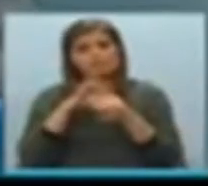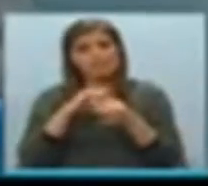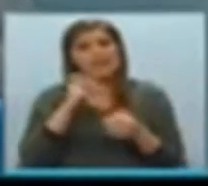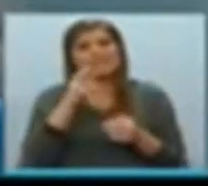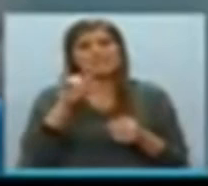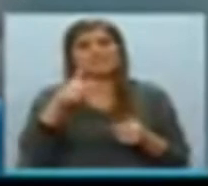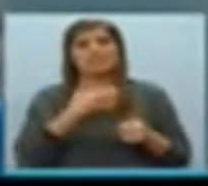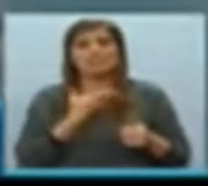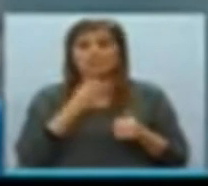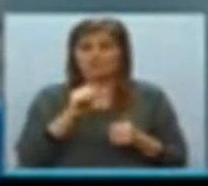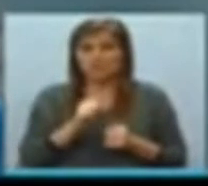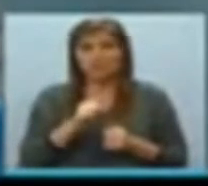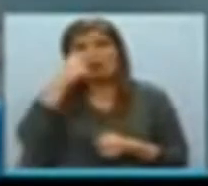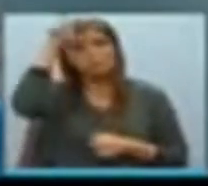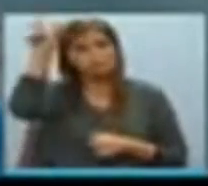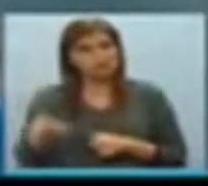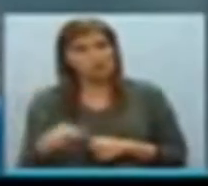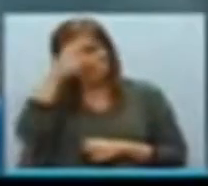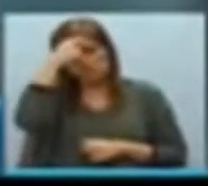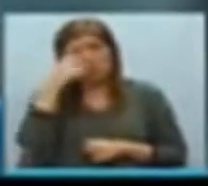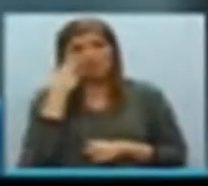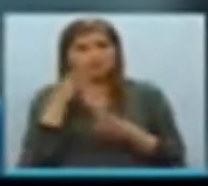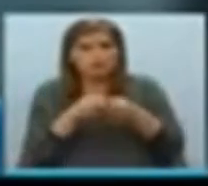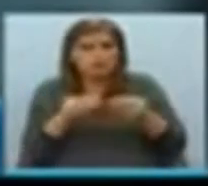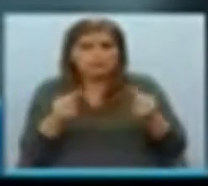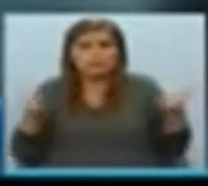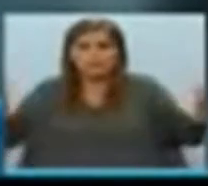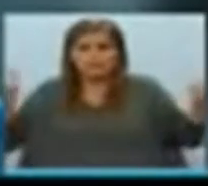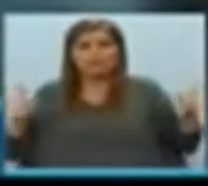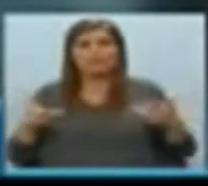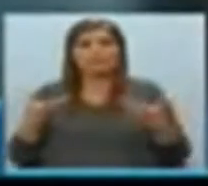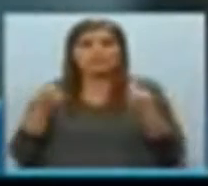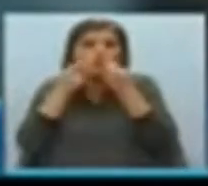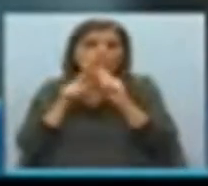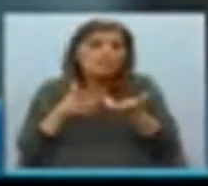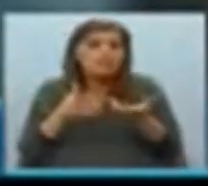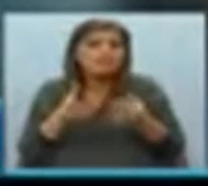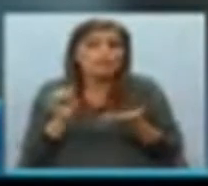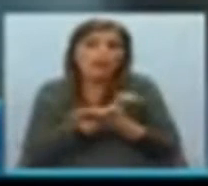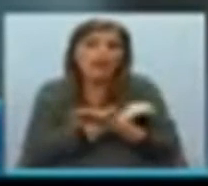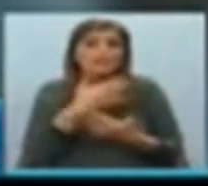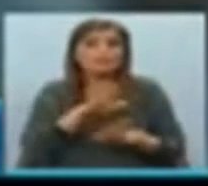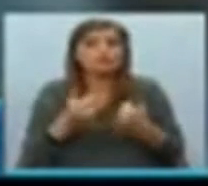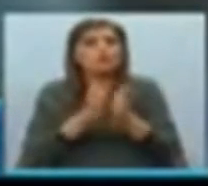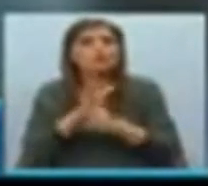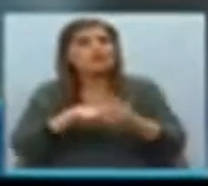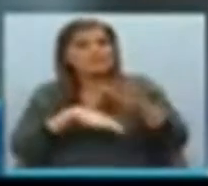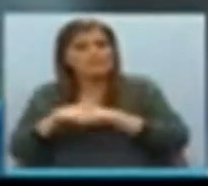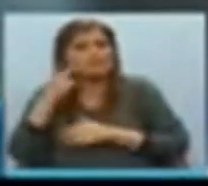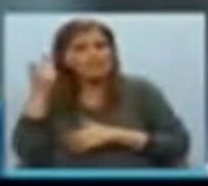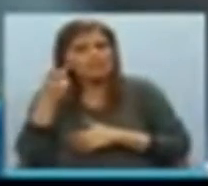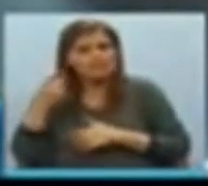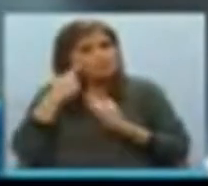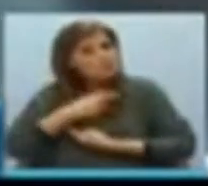uma personagem que a história tentou pagar mas que tudo aquilo que fez ao longo da vida acaba por nos mostrar